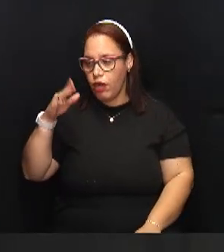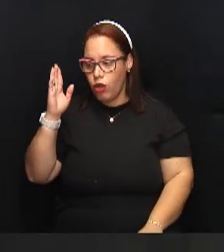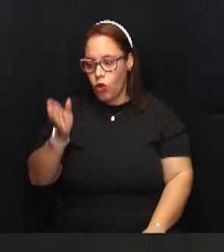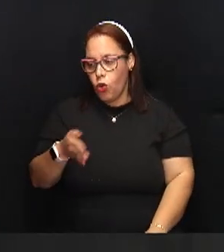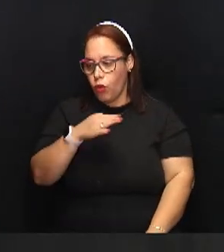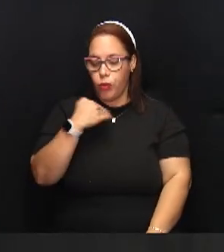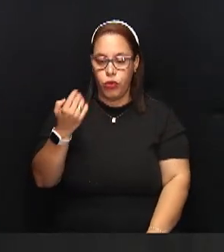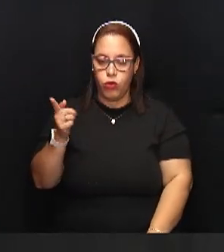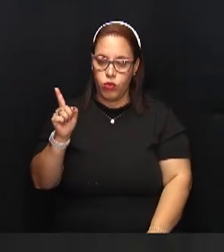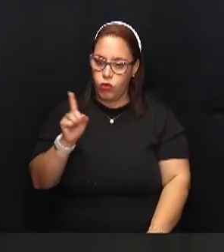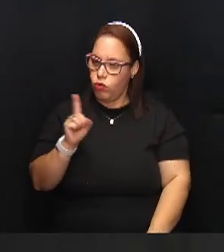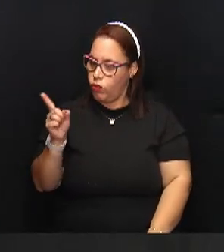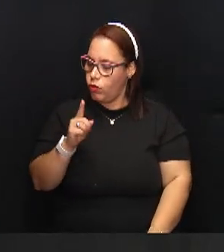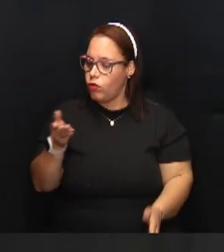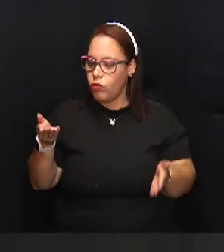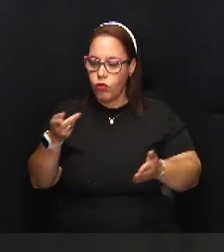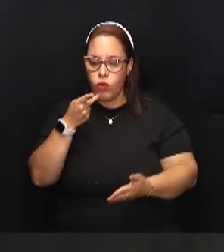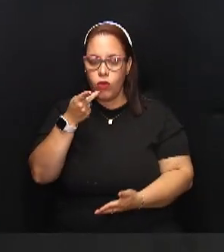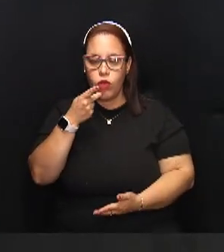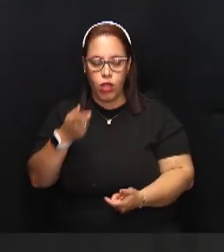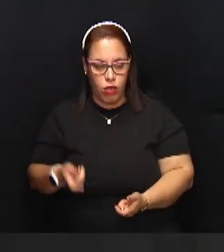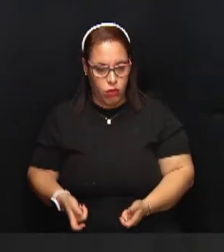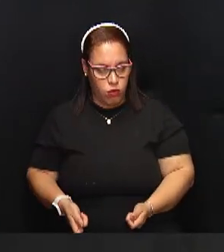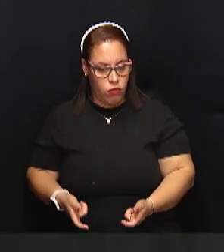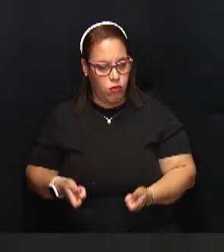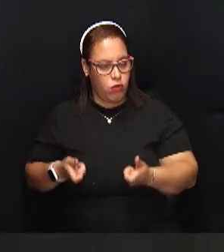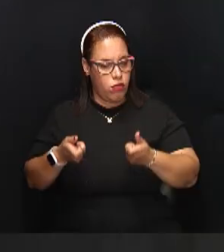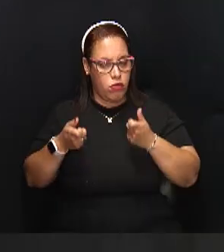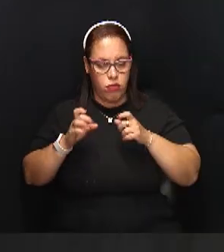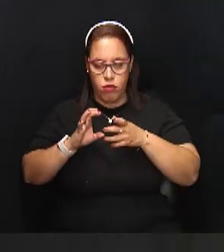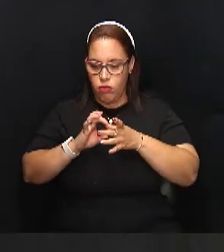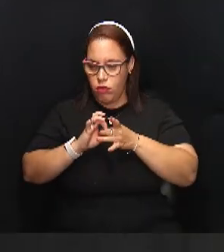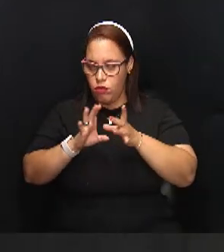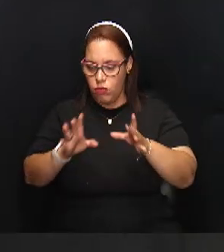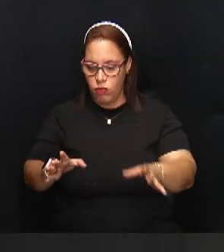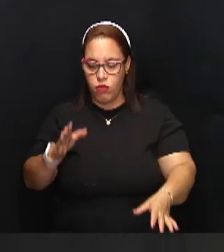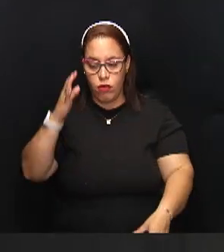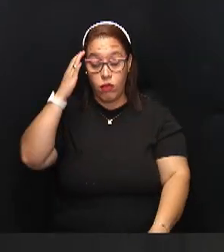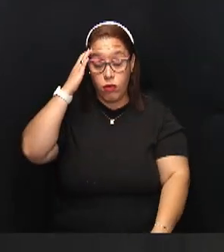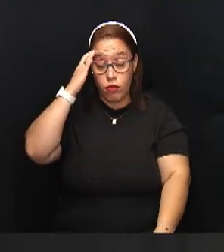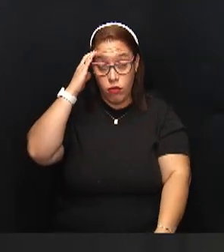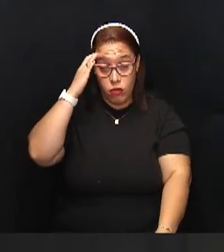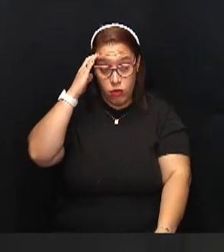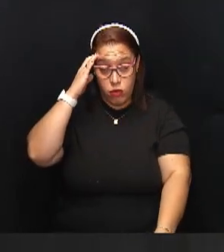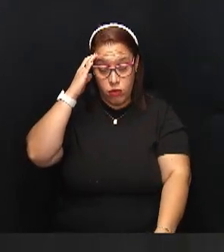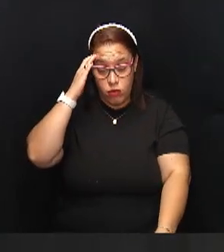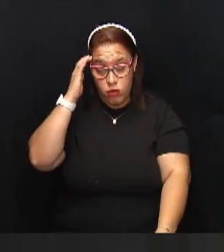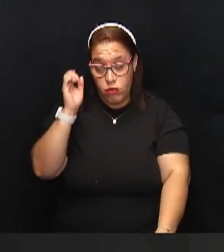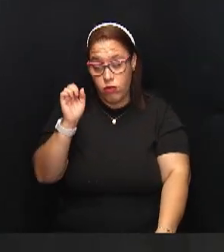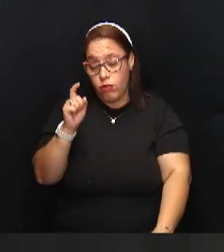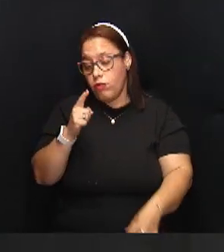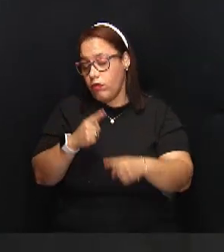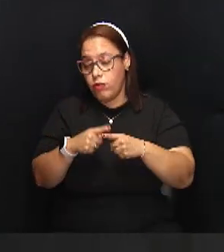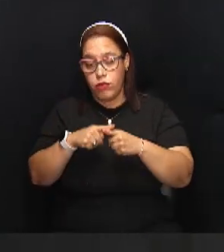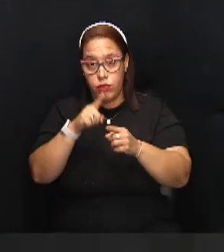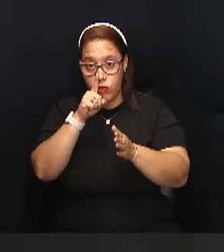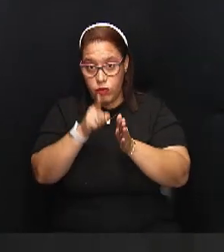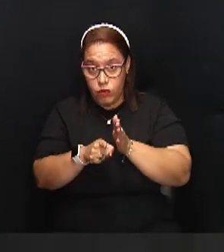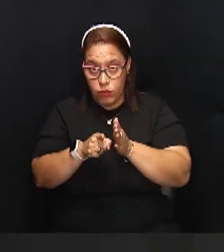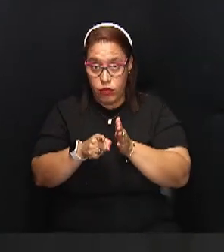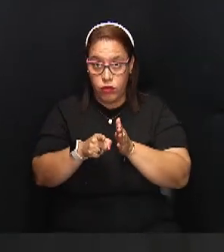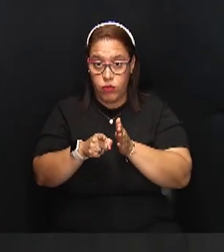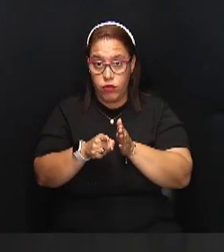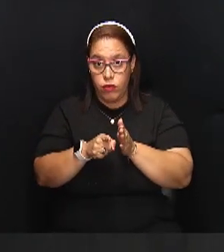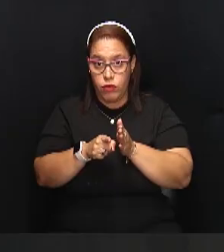não. Hoje você fala do câncer abertamente e as pessoas elas têm que entender que não é porque diagnosticou que